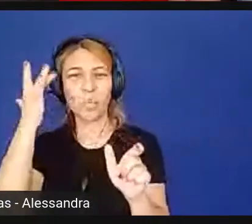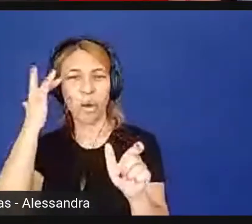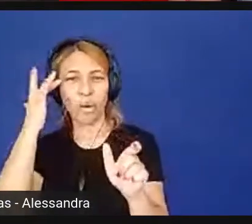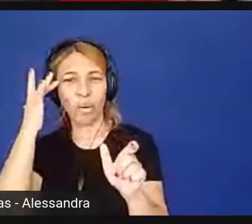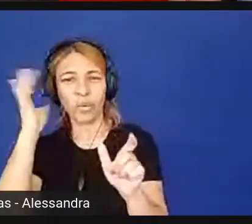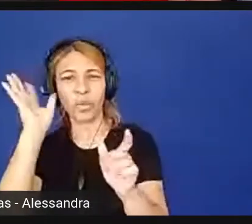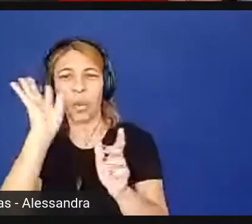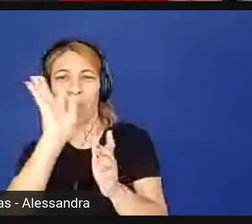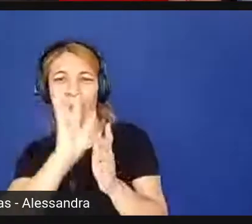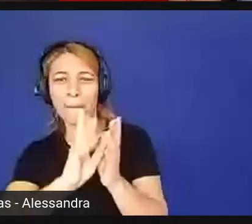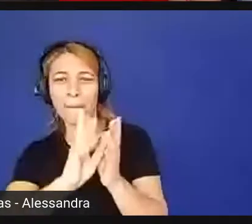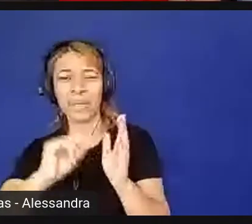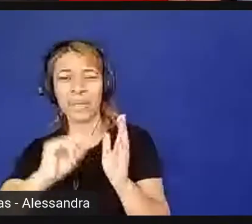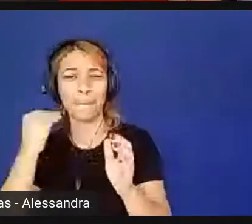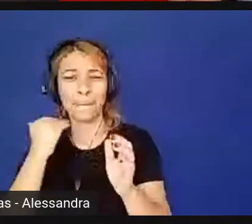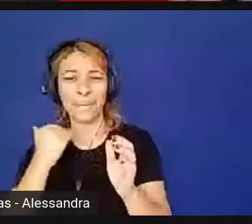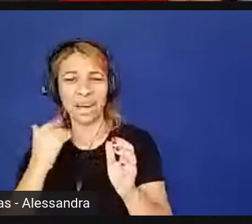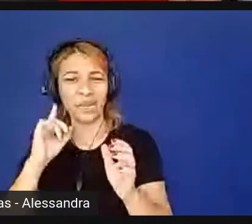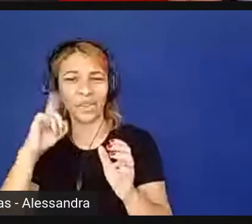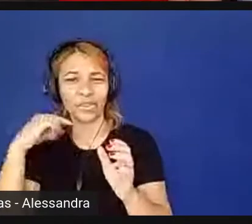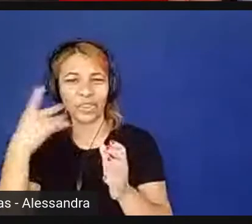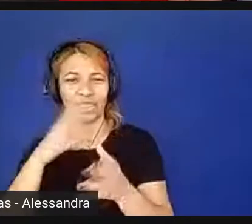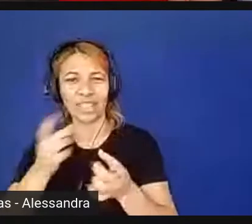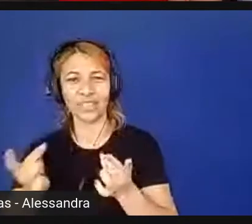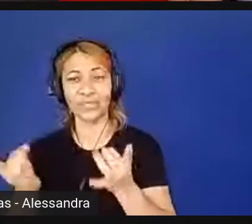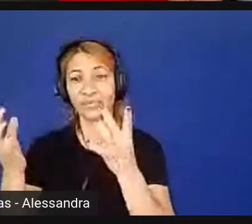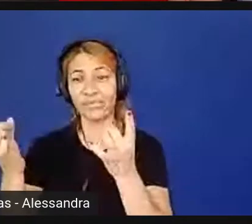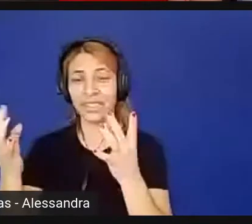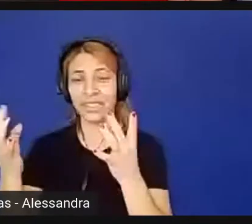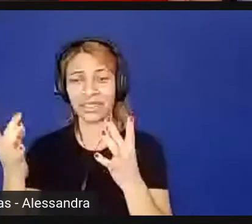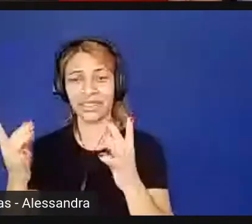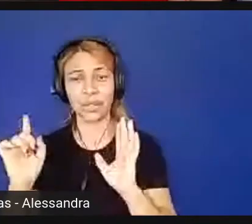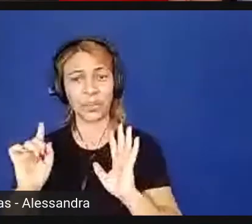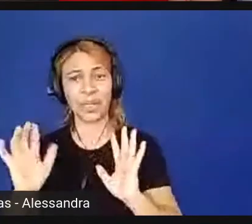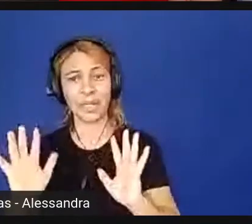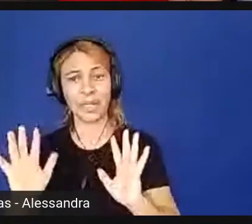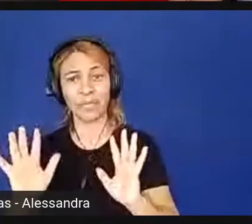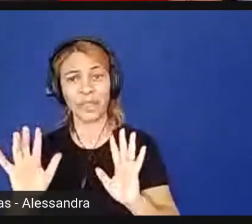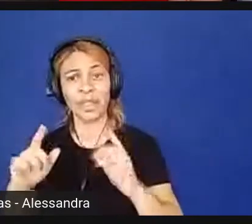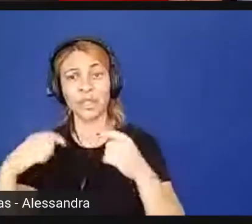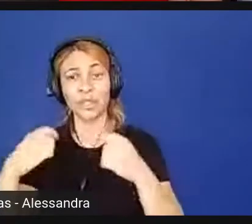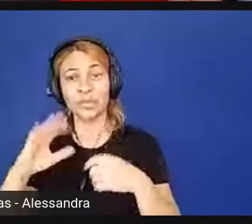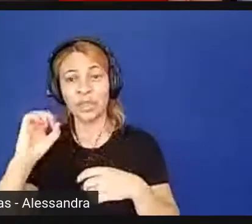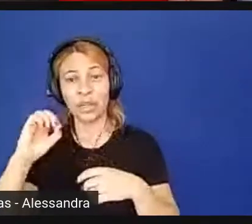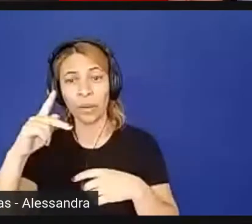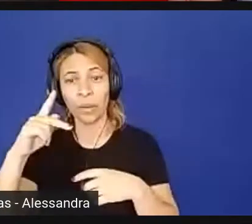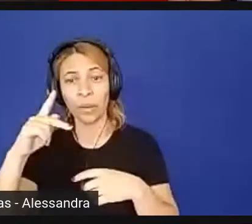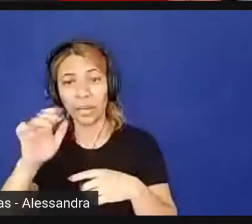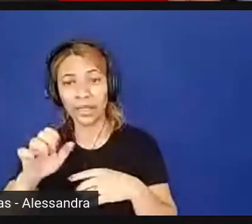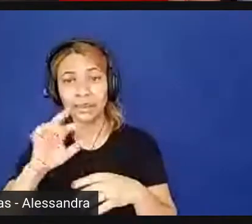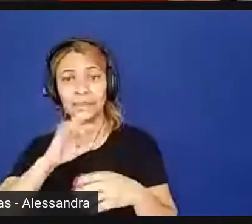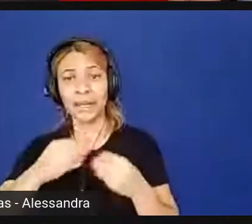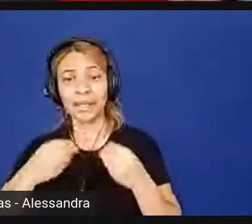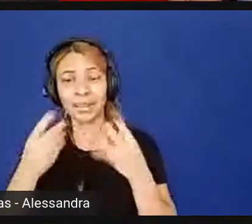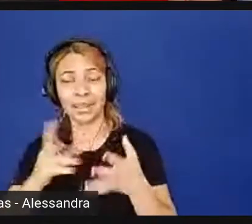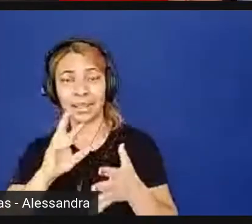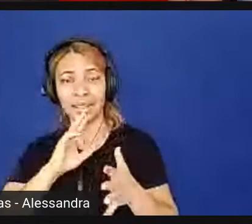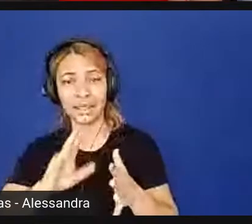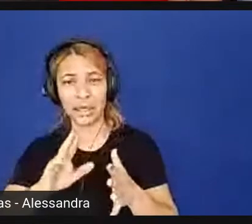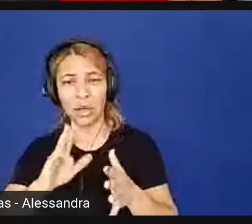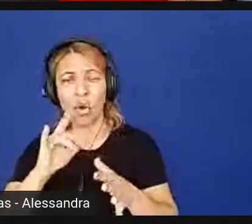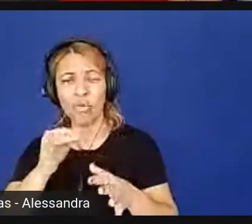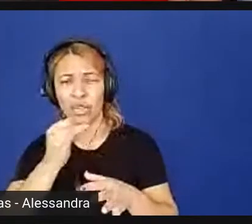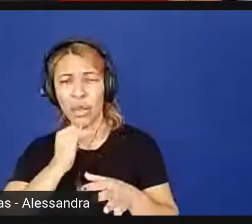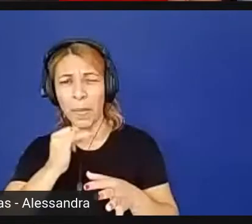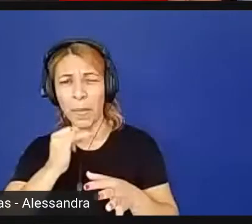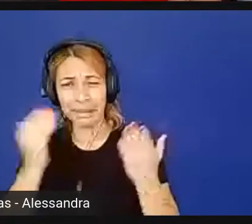banca de advocacia está vendendo o programa de compliance. A parada é a seguinte, a gente precisa de compliance porque a gente precisa entregar resultado. Eu vou dar um exemplo, parece bobo, mas